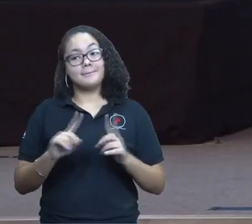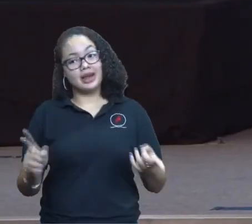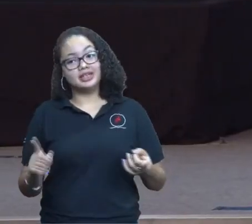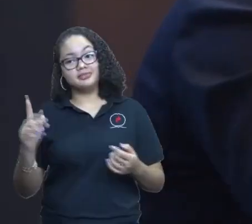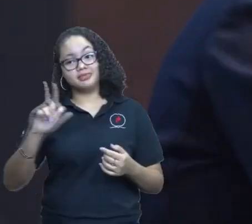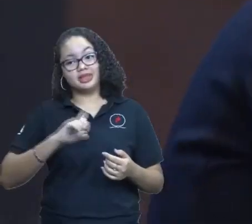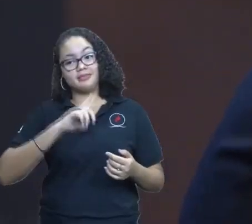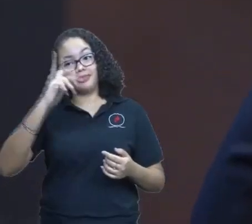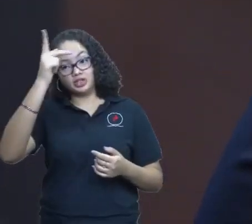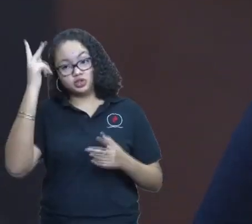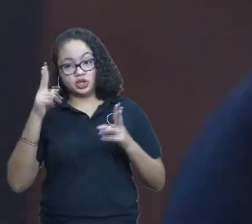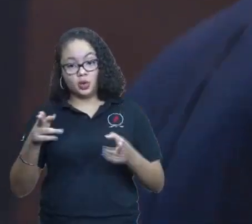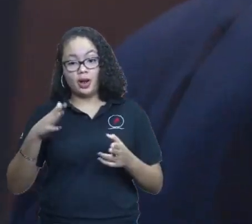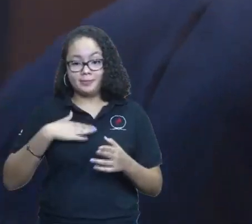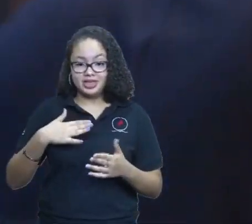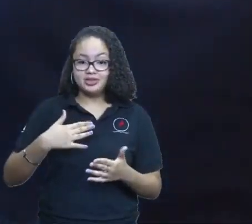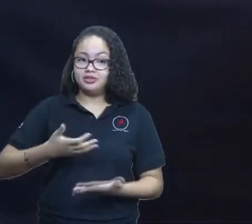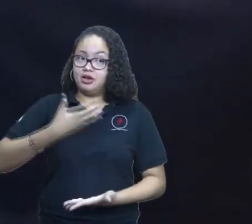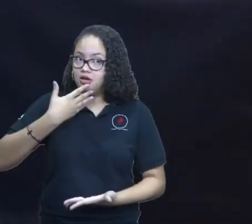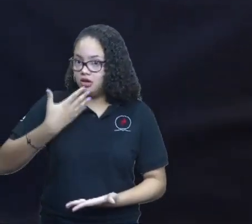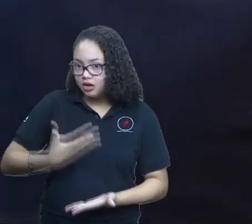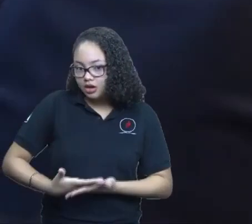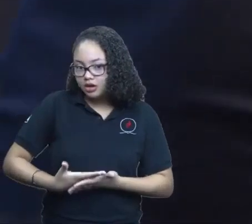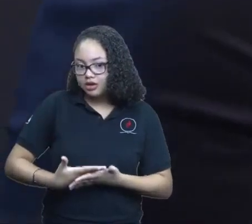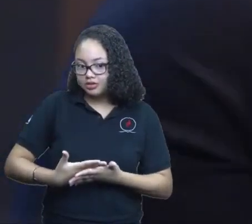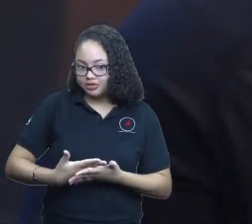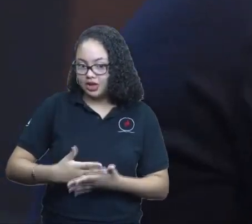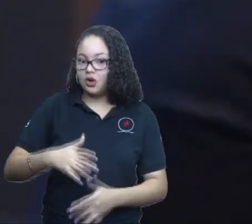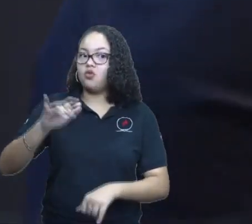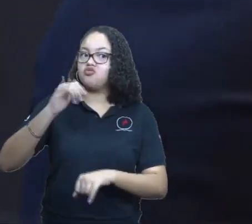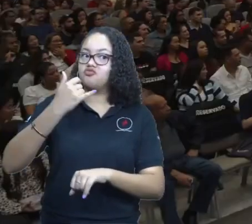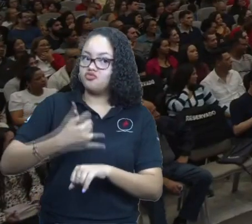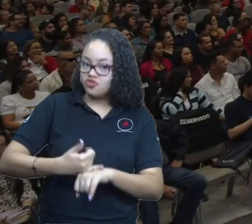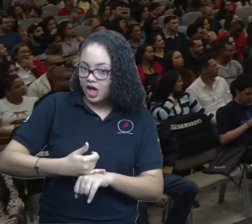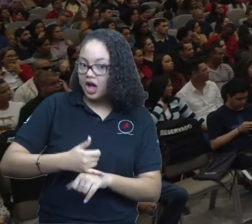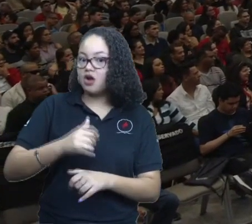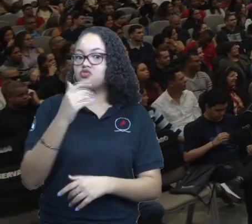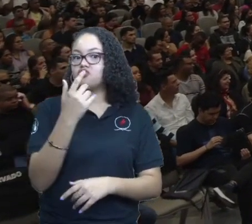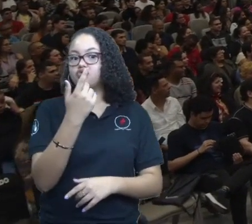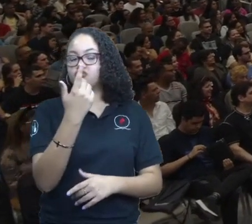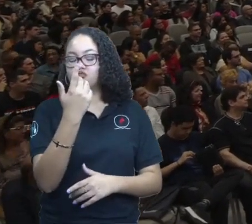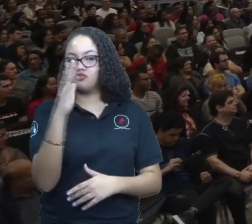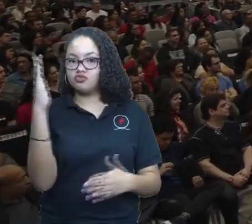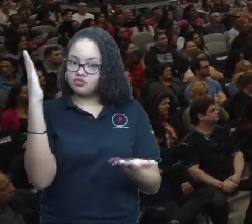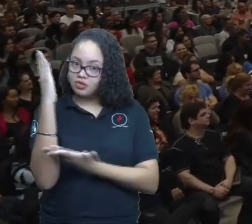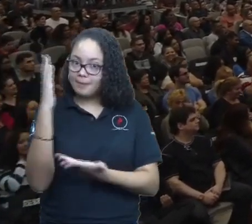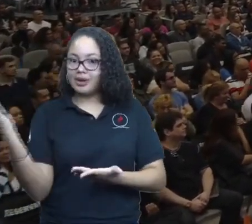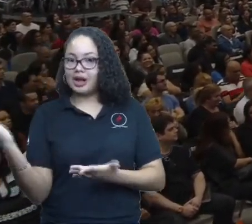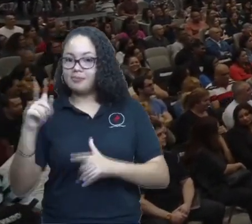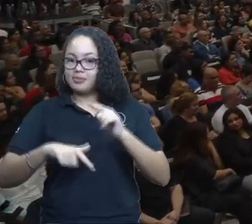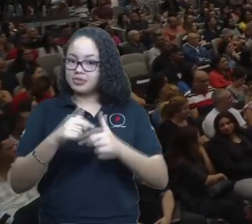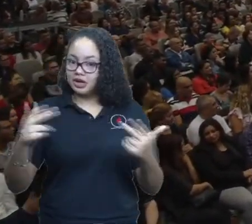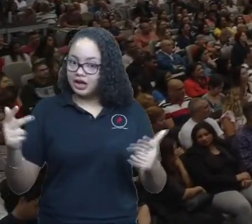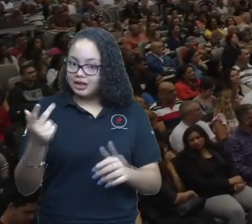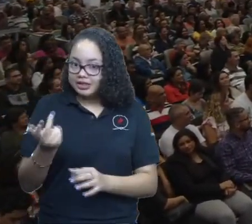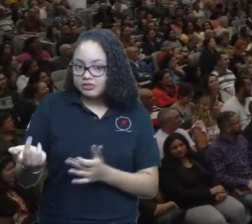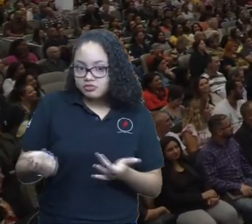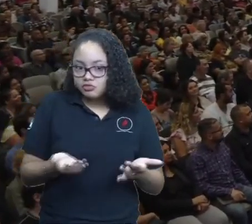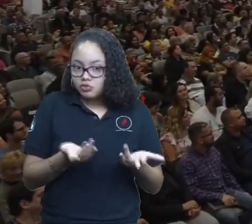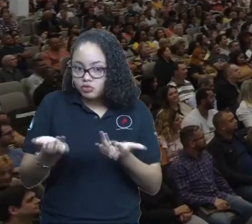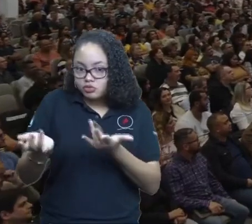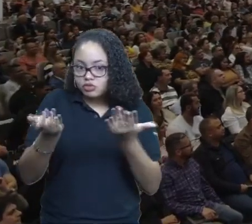venho isso direto tá espantado quando o ferro do Machado tá flutuando